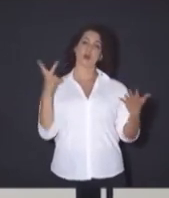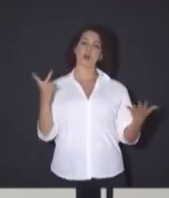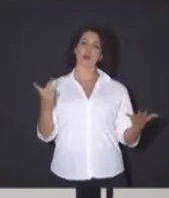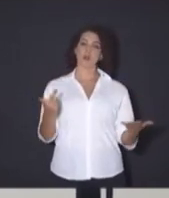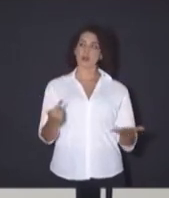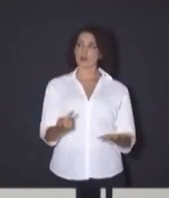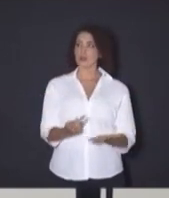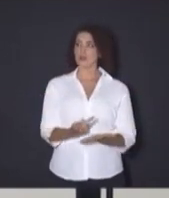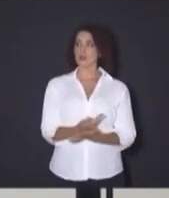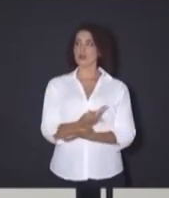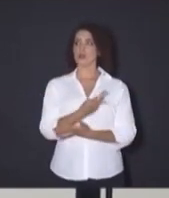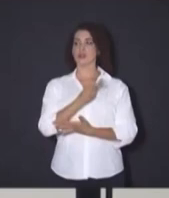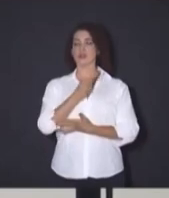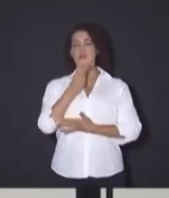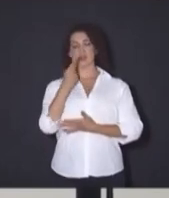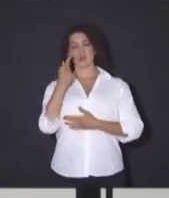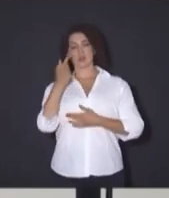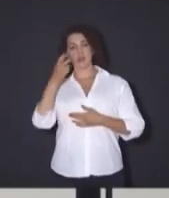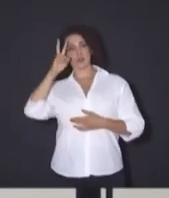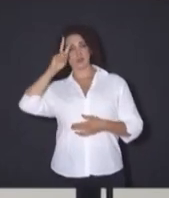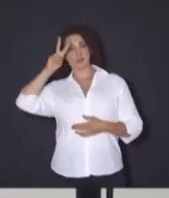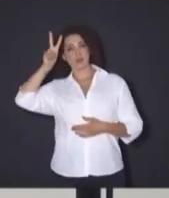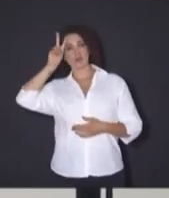reelaborou, reconstruiu aqui.